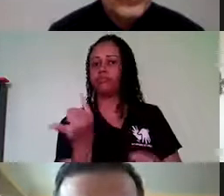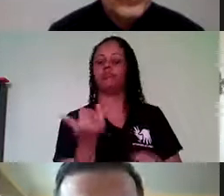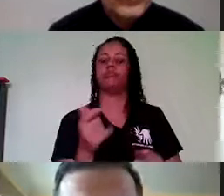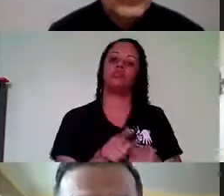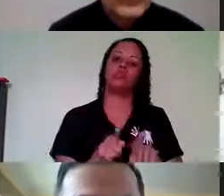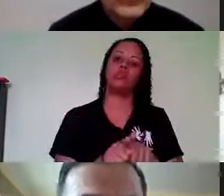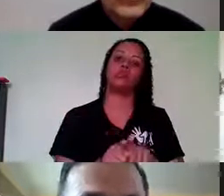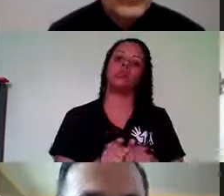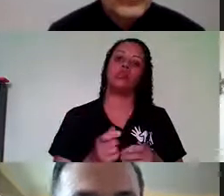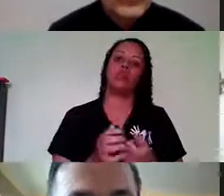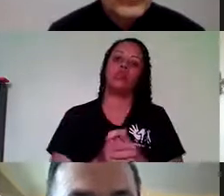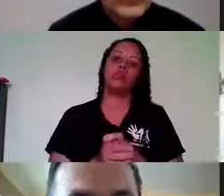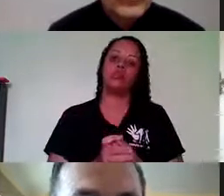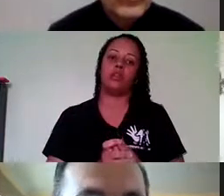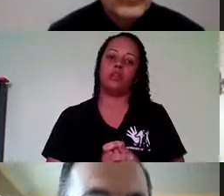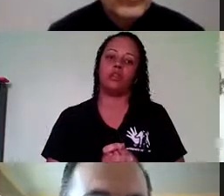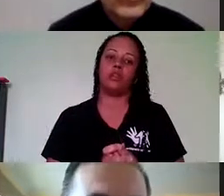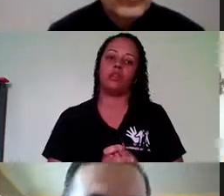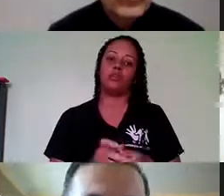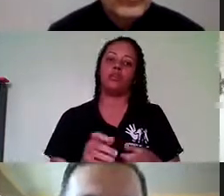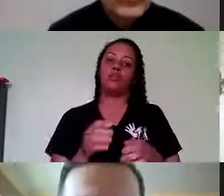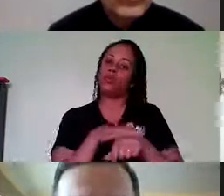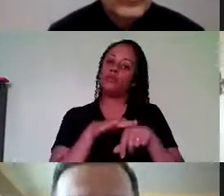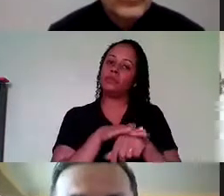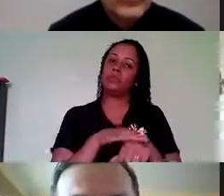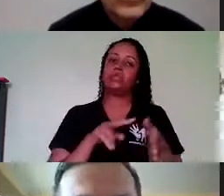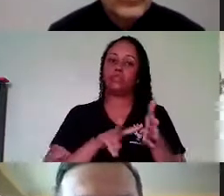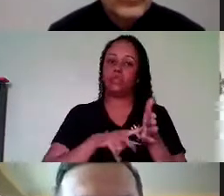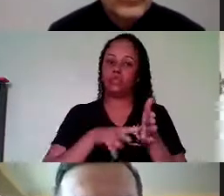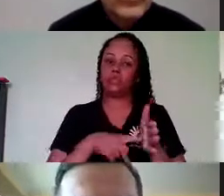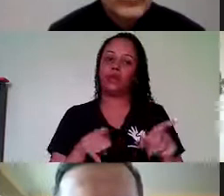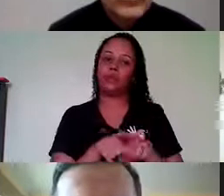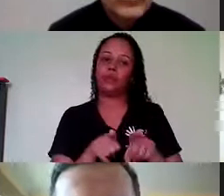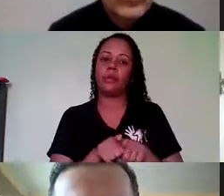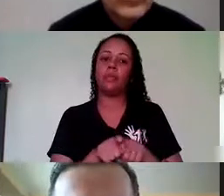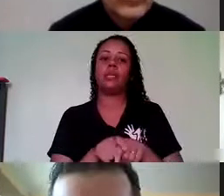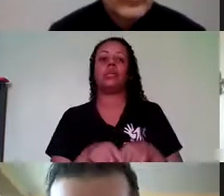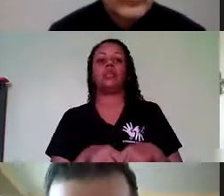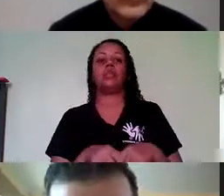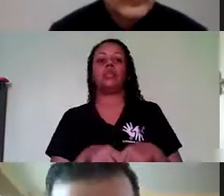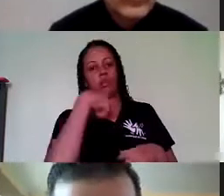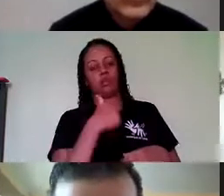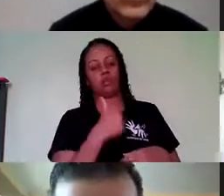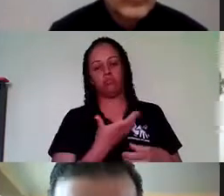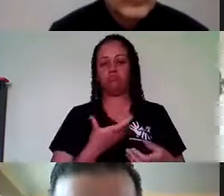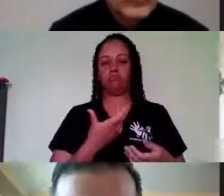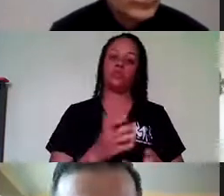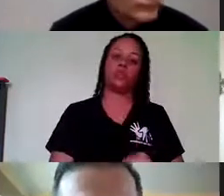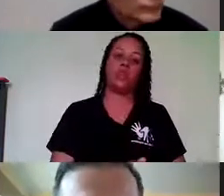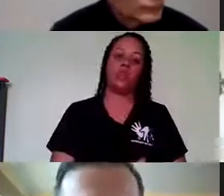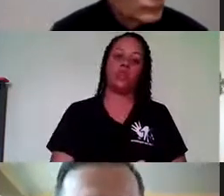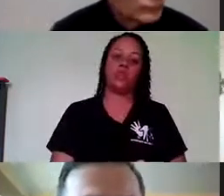falando principalmente com sindicatos, né, uma coisa, por isso que eu quis me posicionar como pessoa, eu,